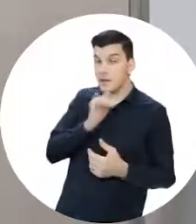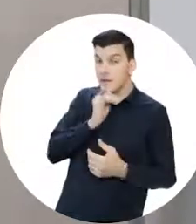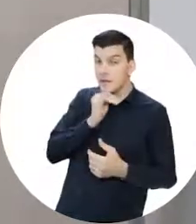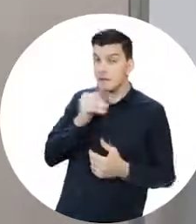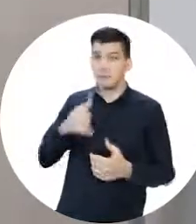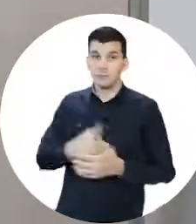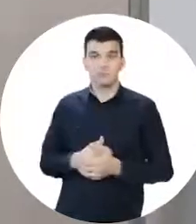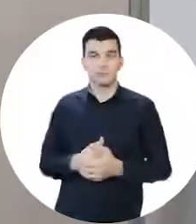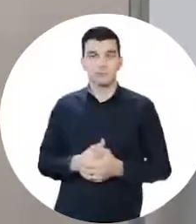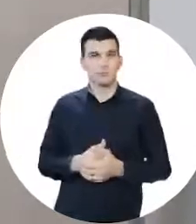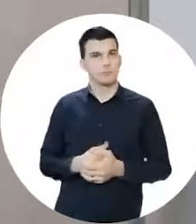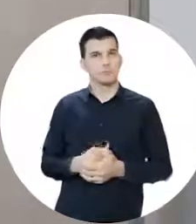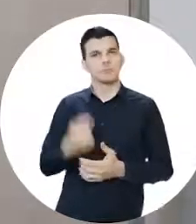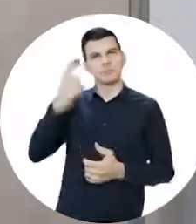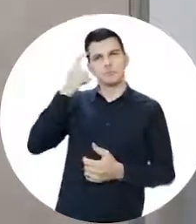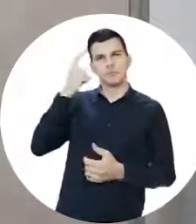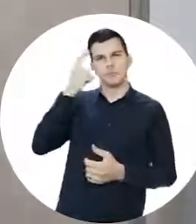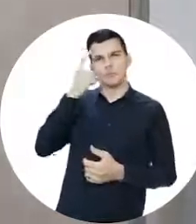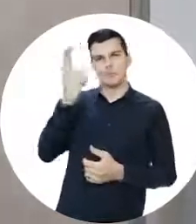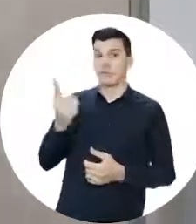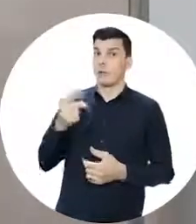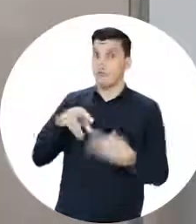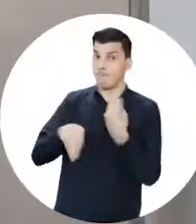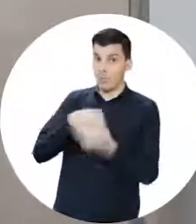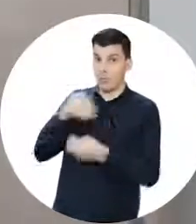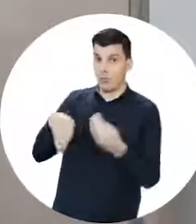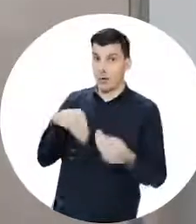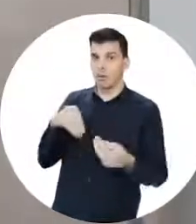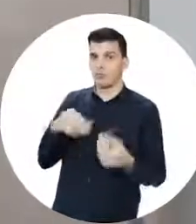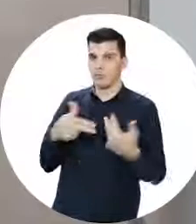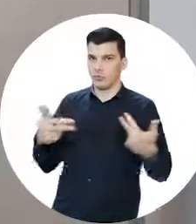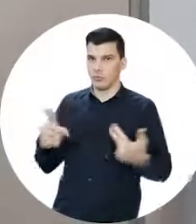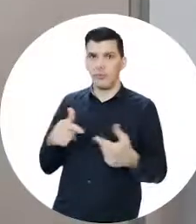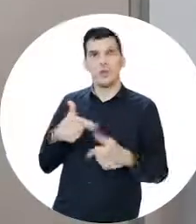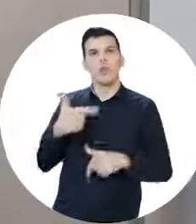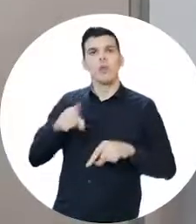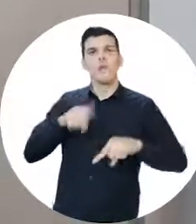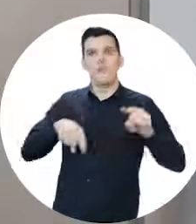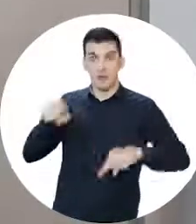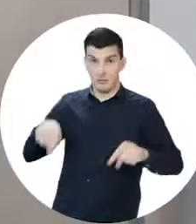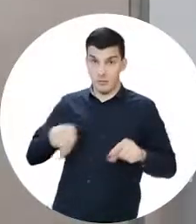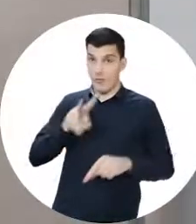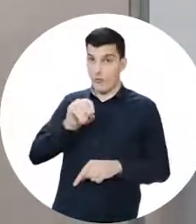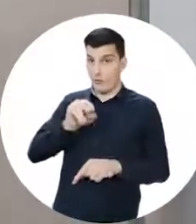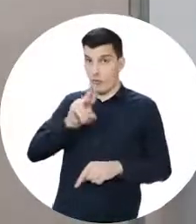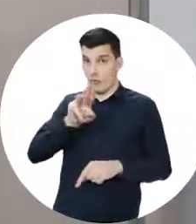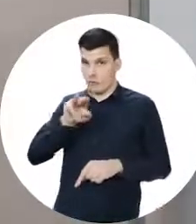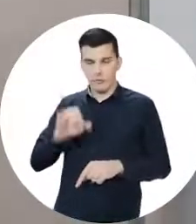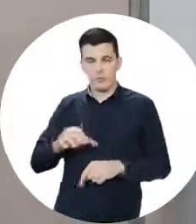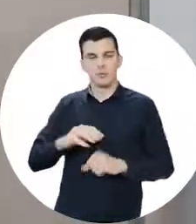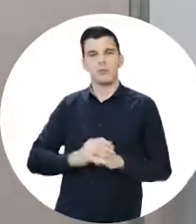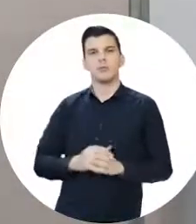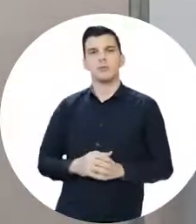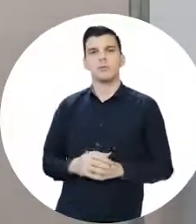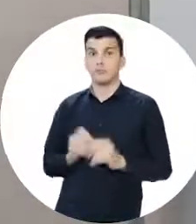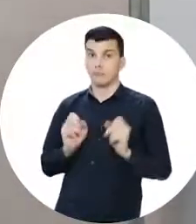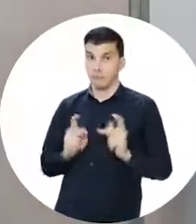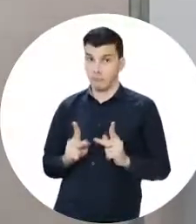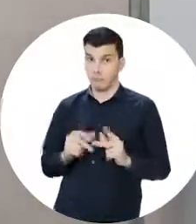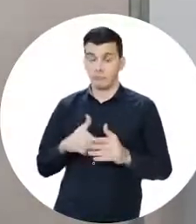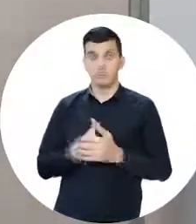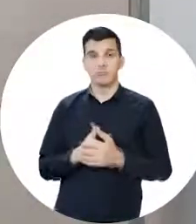exemplos. Levando em consideração que quando a gente for misturar os dois, não existem variações de volume da solução,